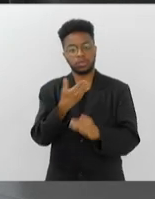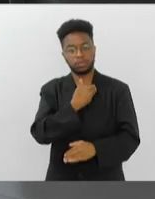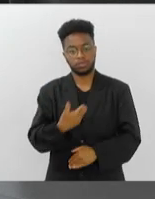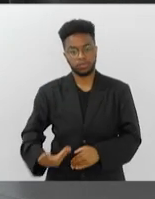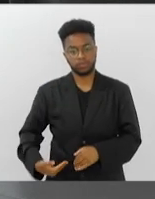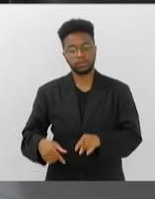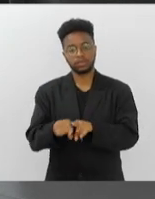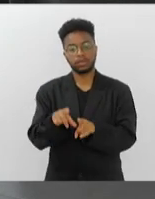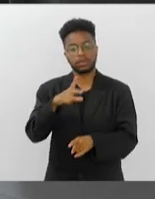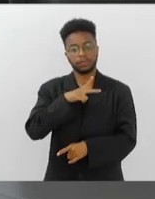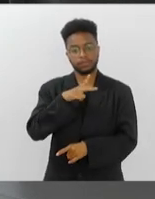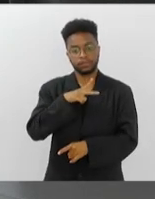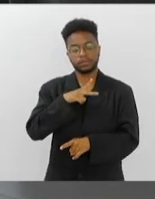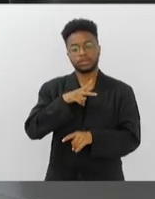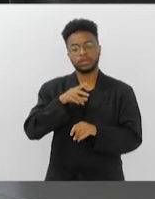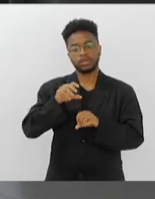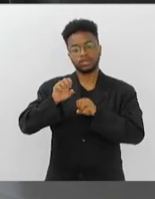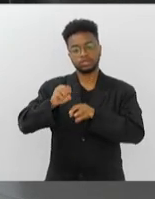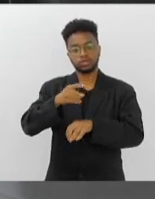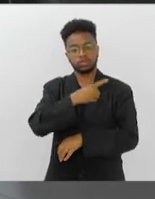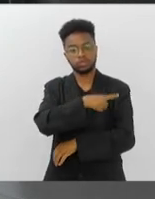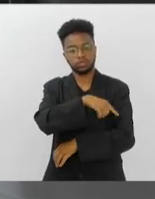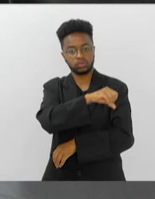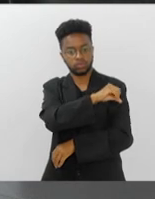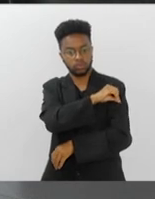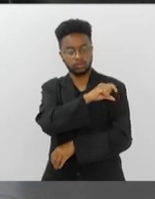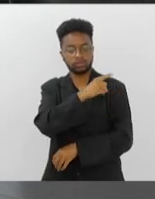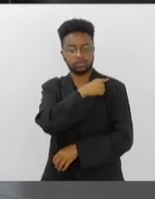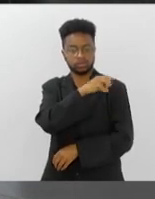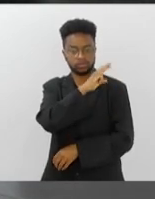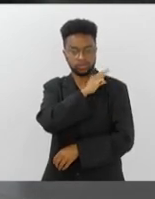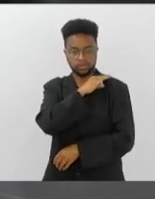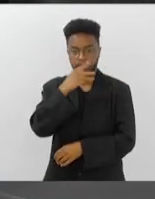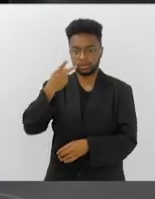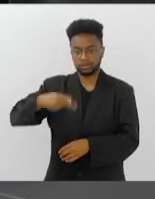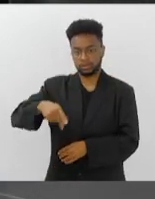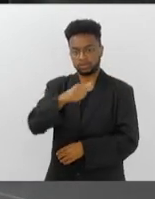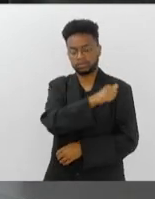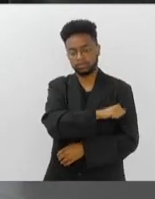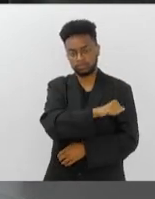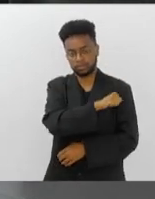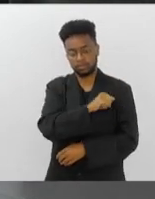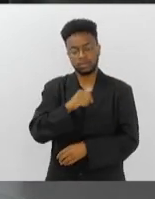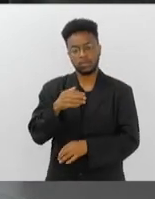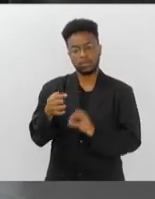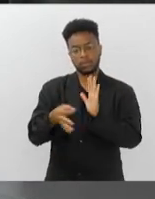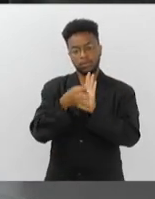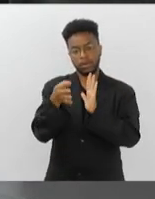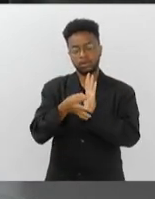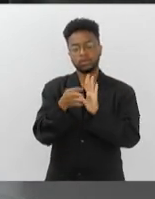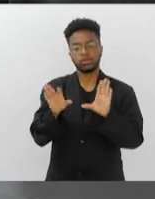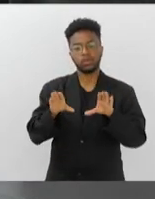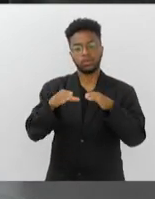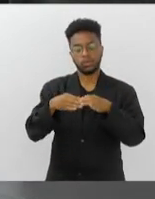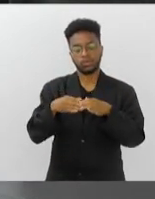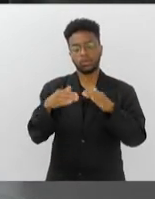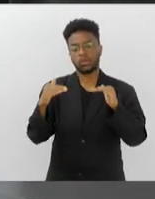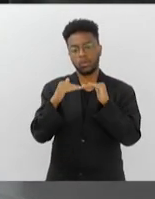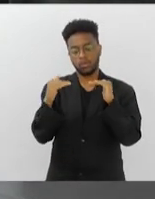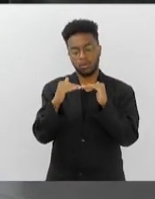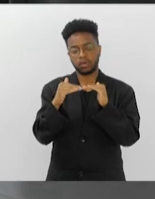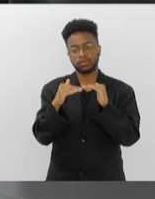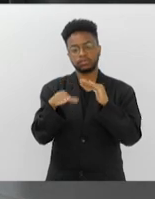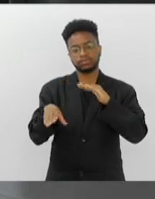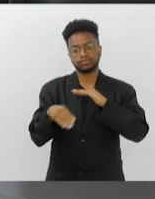ensino fundamental e médio, localizadas no âmbito do Estado do Rio de Janeiro. O parecer é favorável às emendas 1 e 2, favorável com